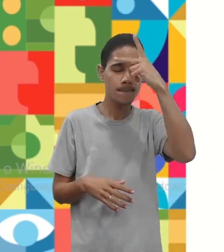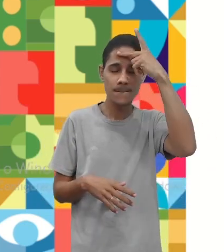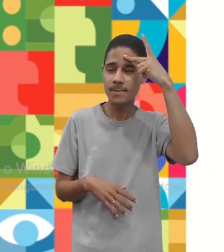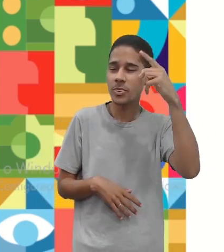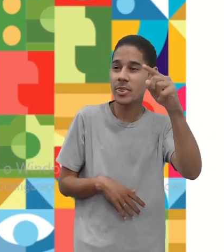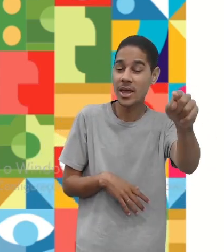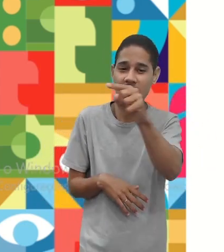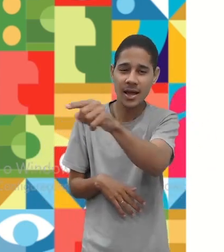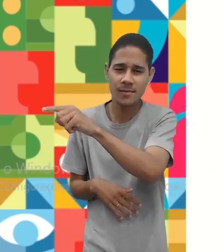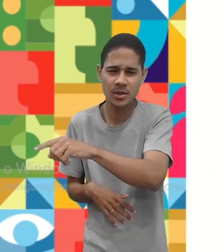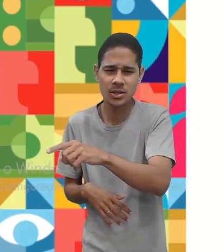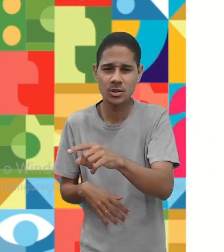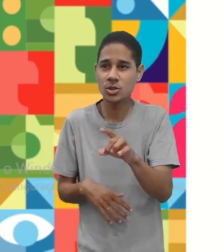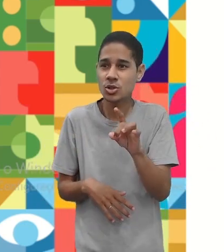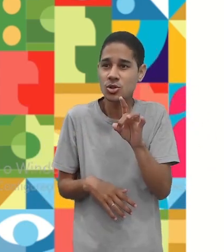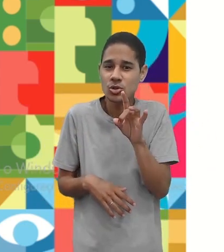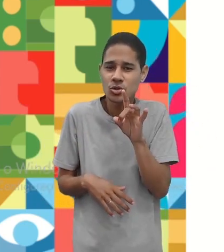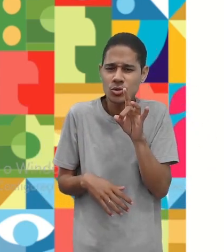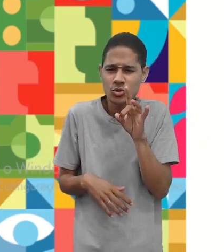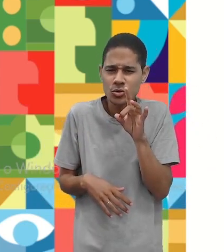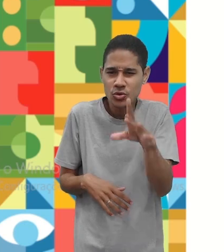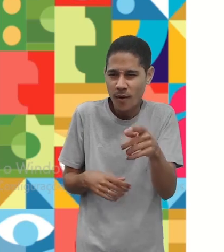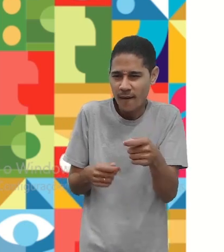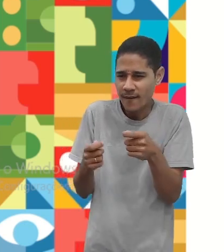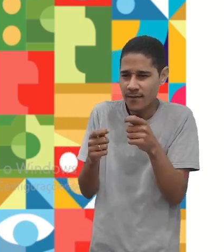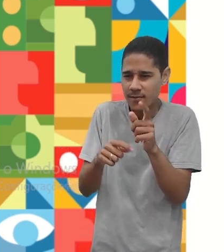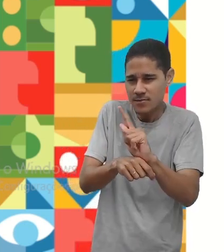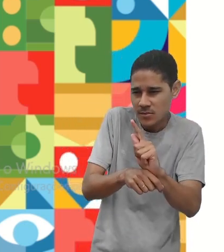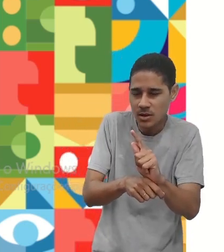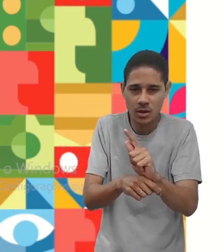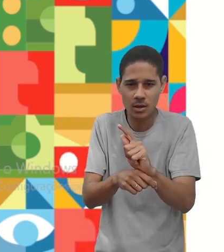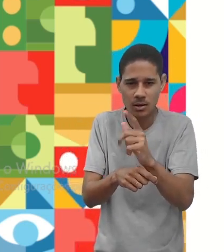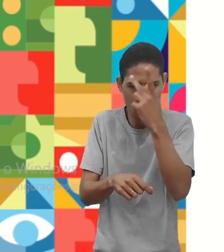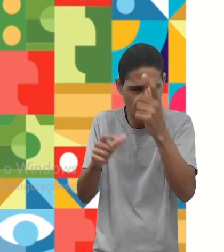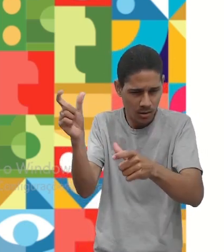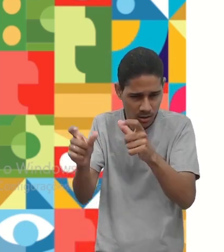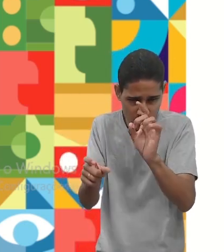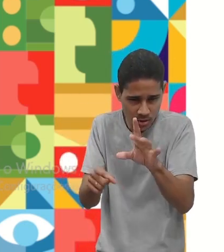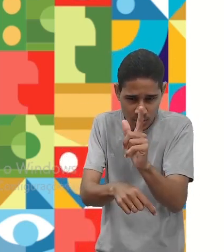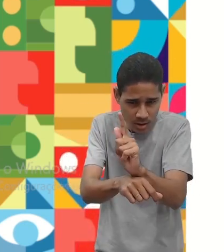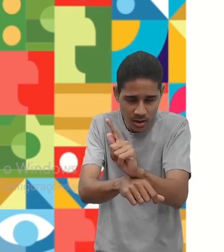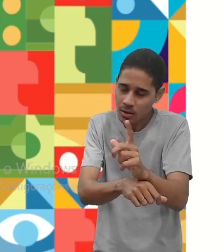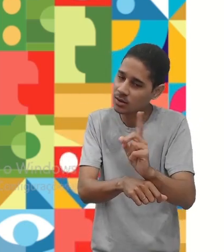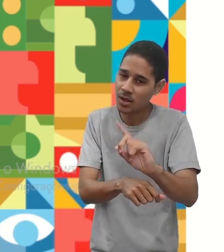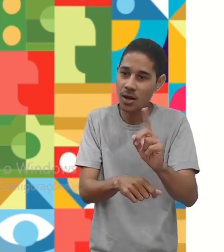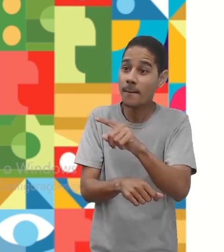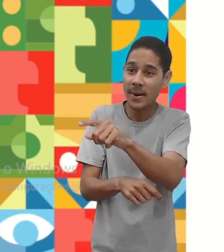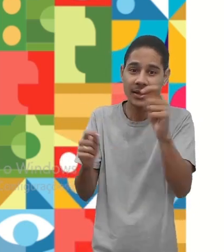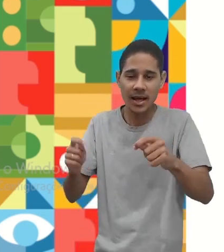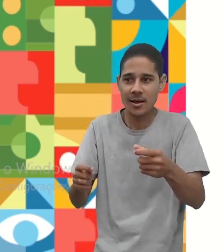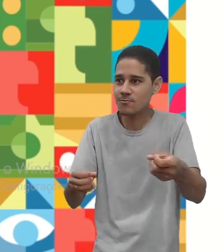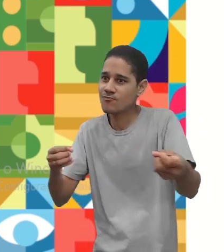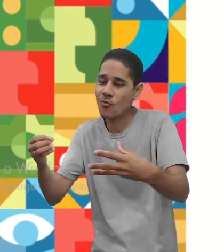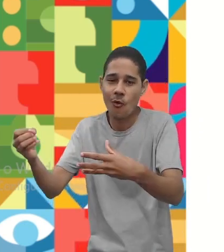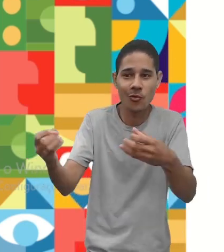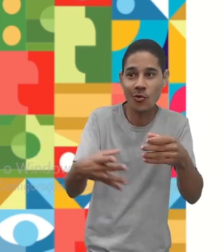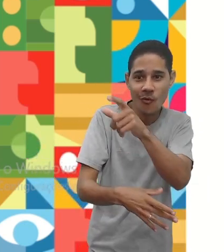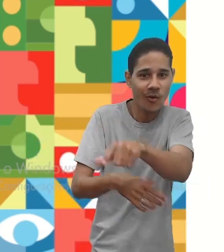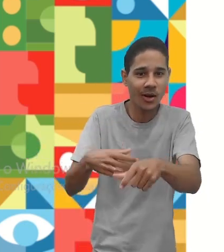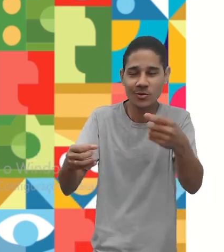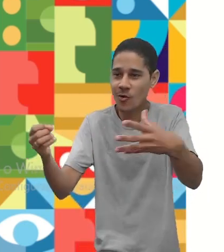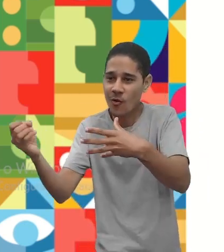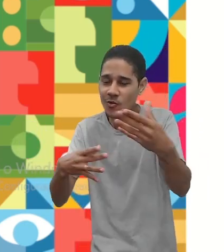elas não são apenas recursos a serem gerenciados, mas fontes de inovação, criatividade